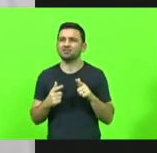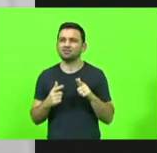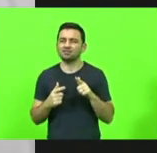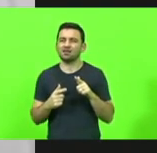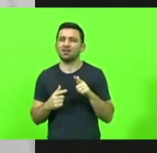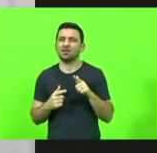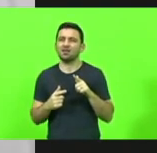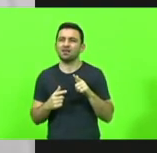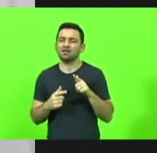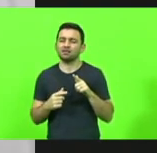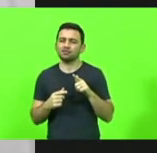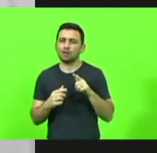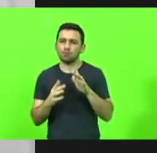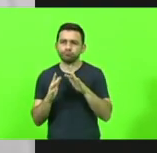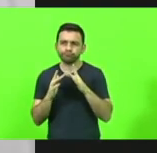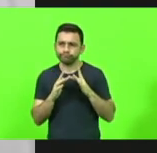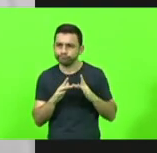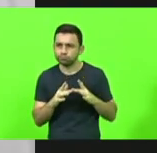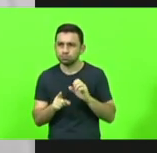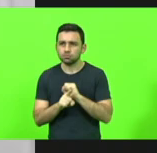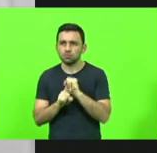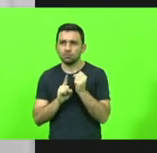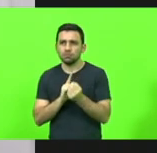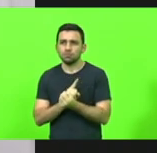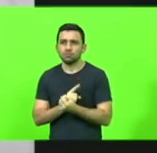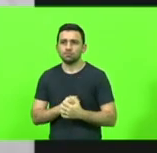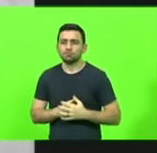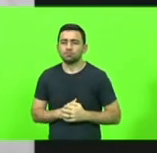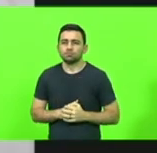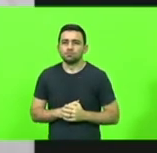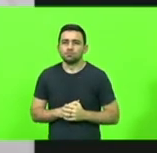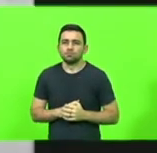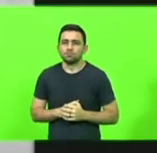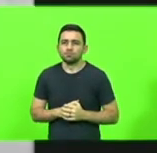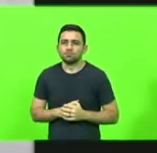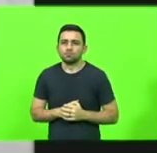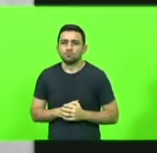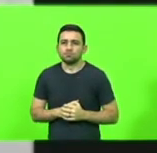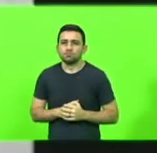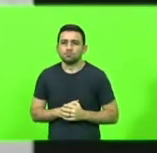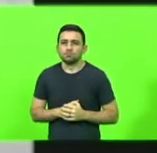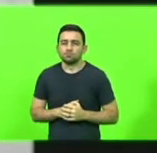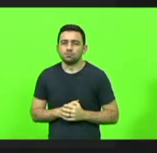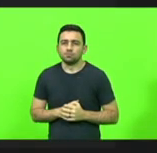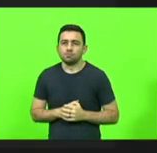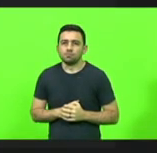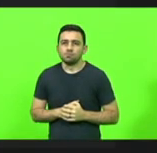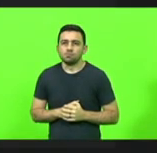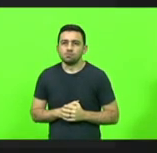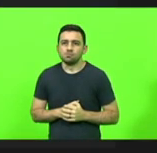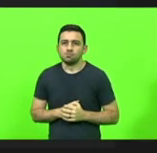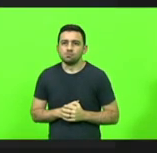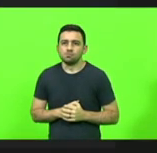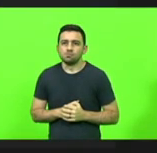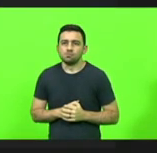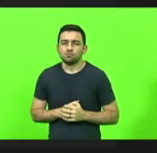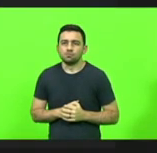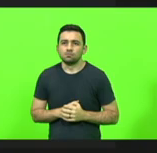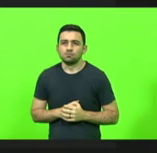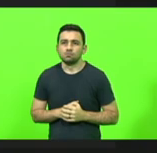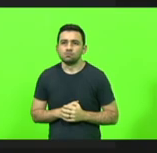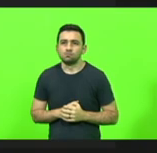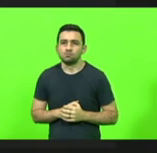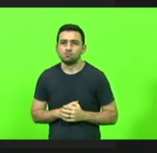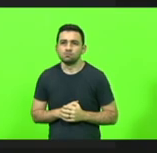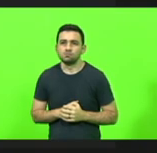social, principalmente... Giovanni, desligue o seu vídeo. Quem sabe nós teremos condições de ouvir